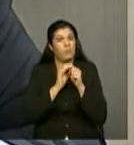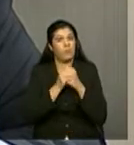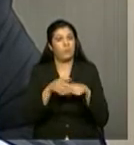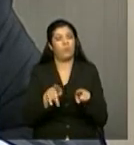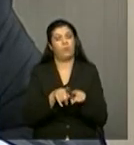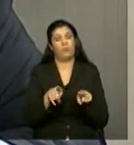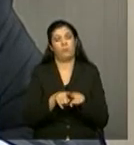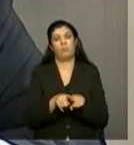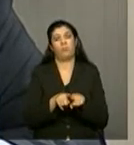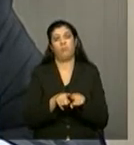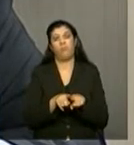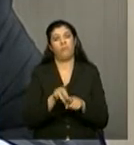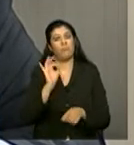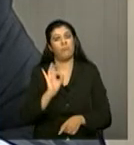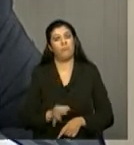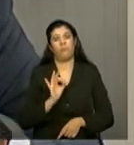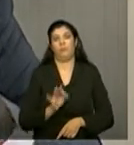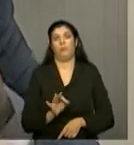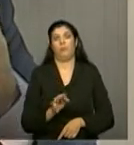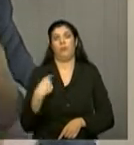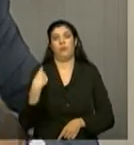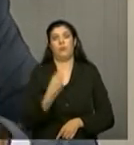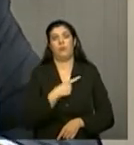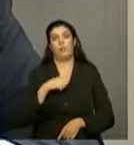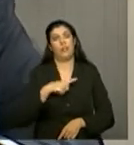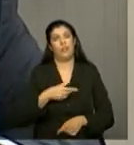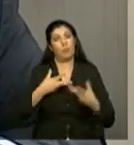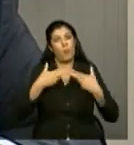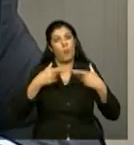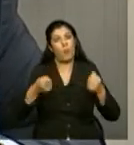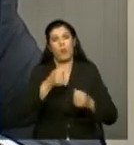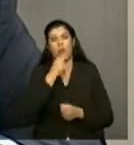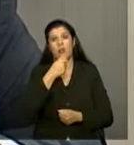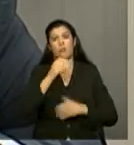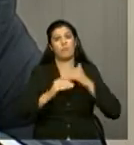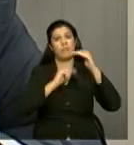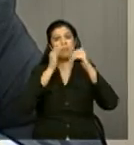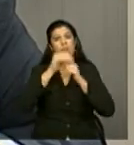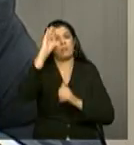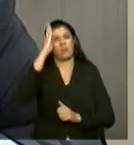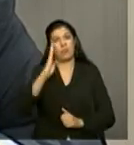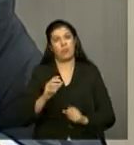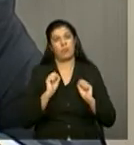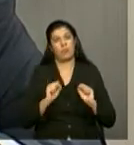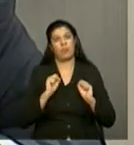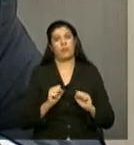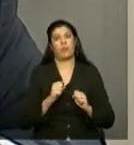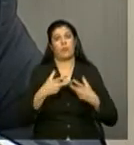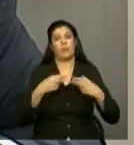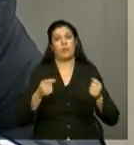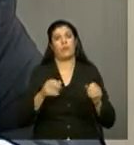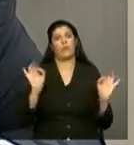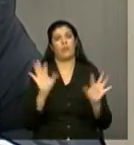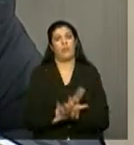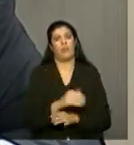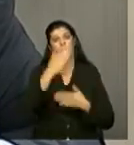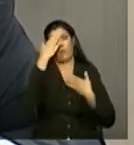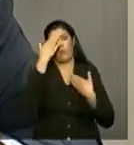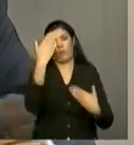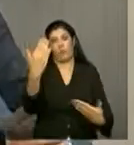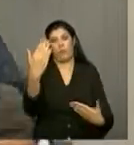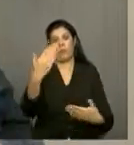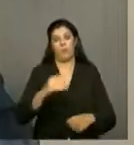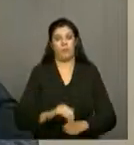e sem dúvida nós temos muita coisa ainda para avançar no brasil para que essas coisas nunca mais aconteçam muito